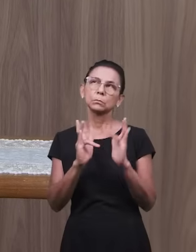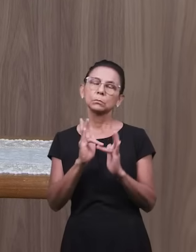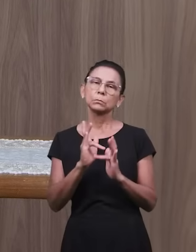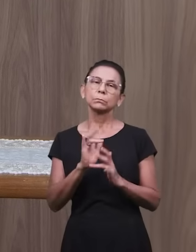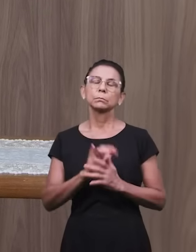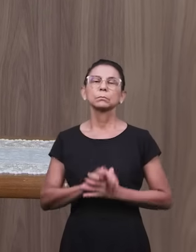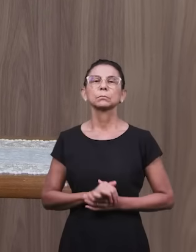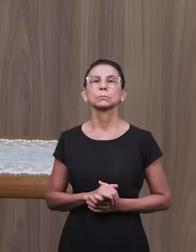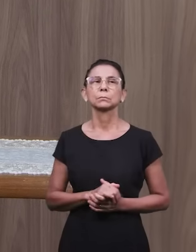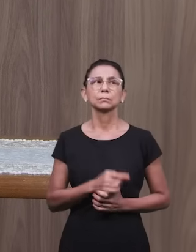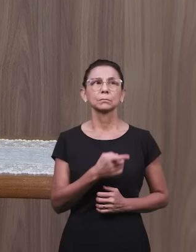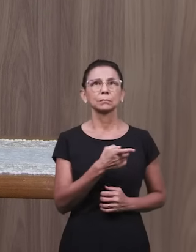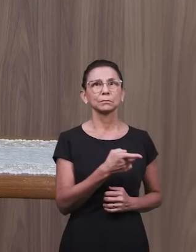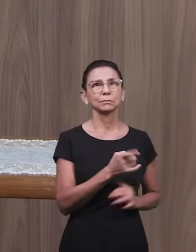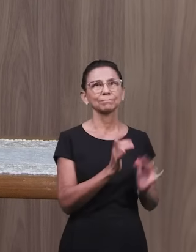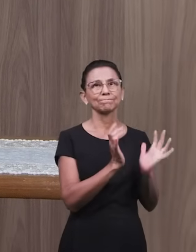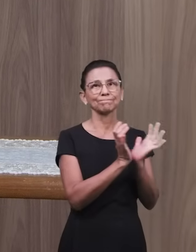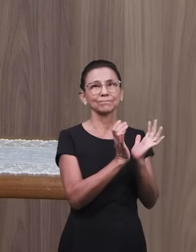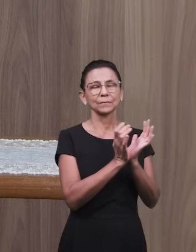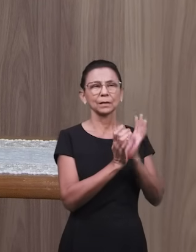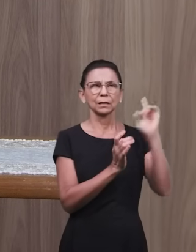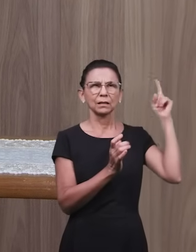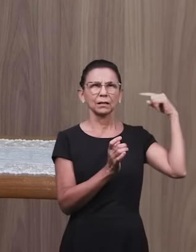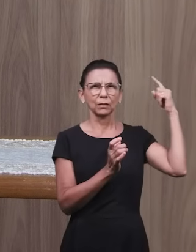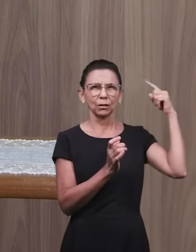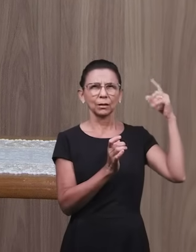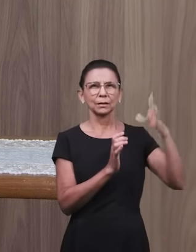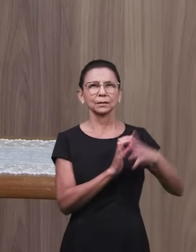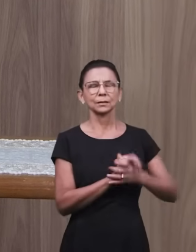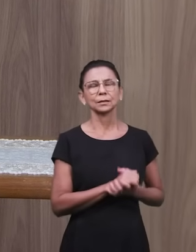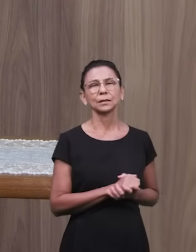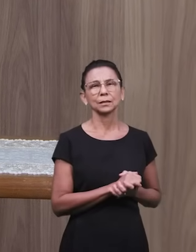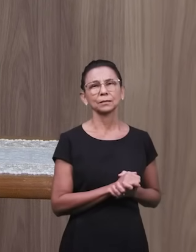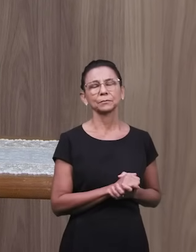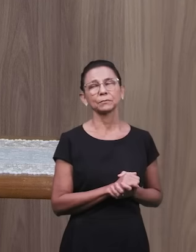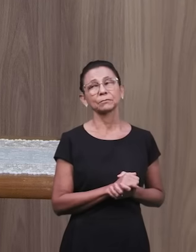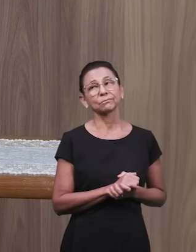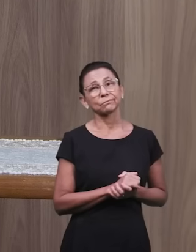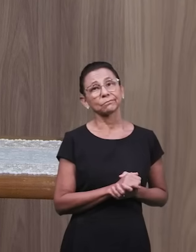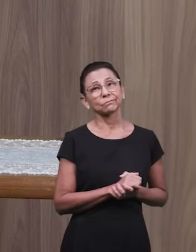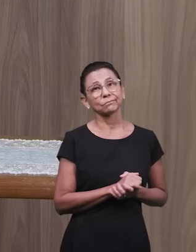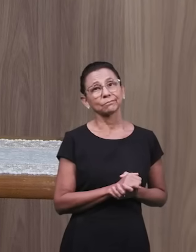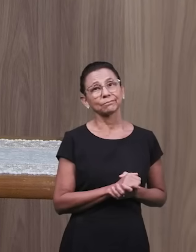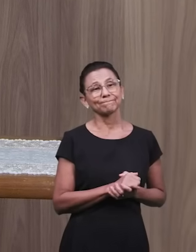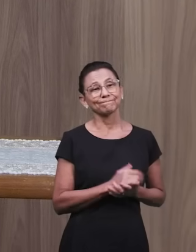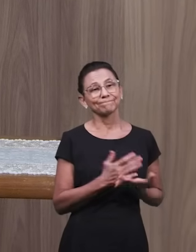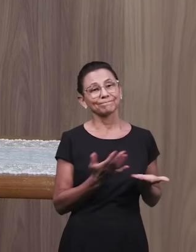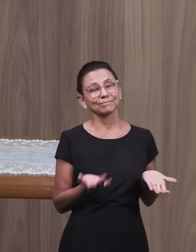Mas as loucas, elas tiveram um comportamento diferente.